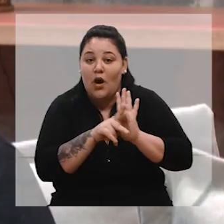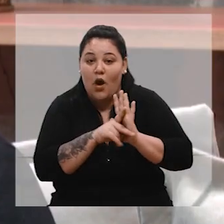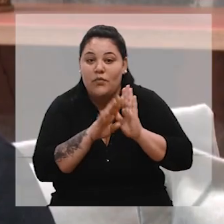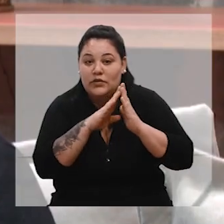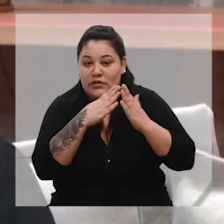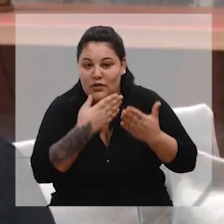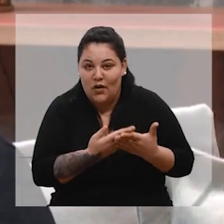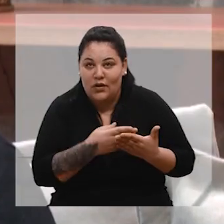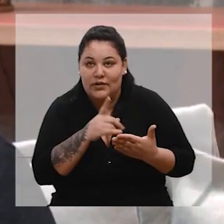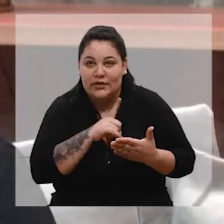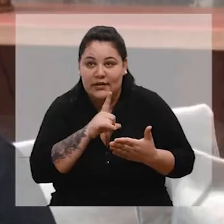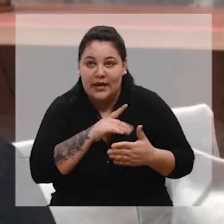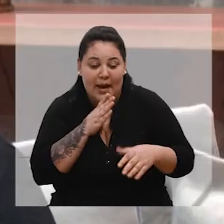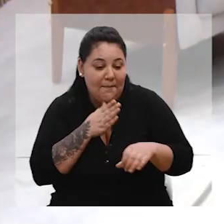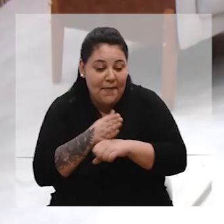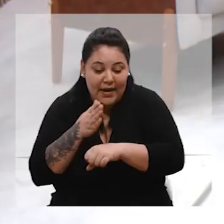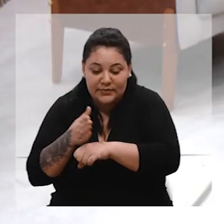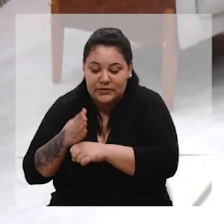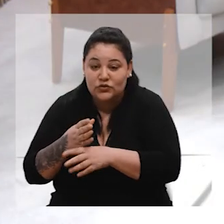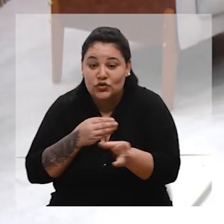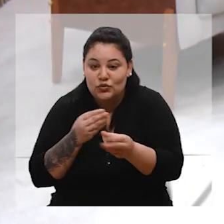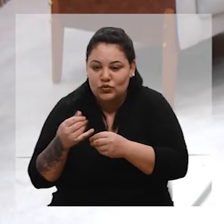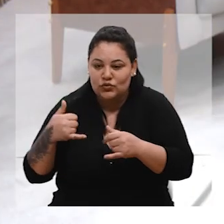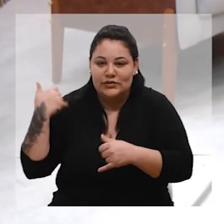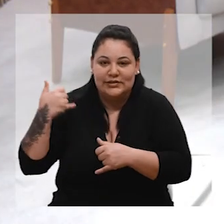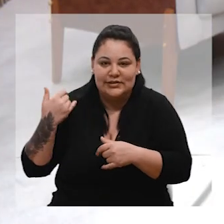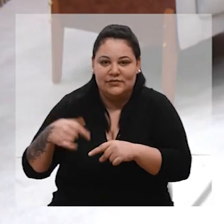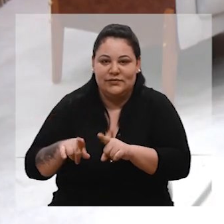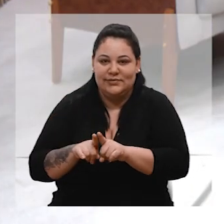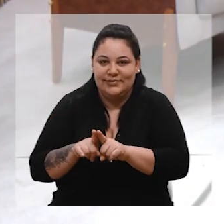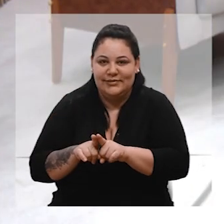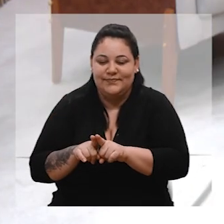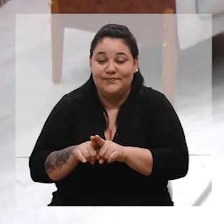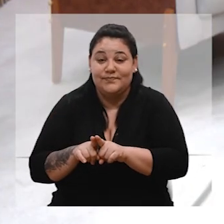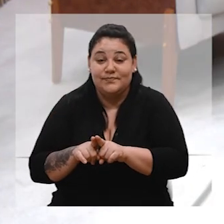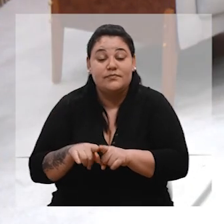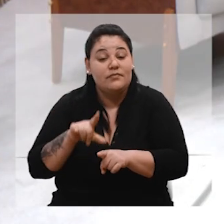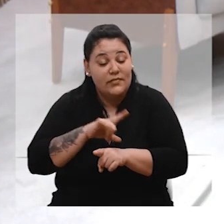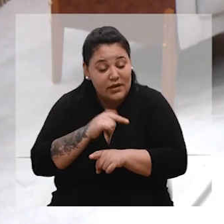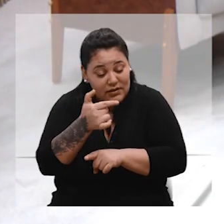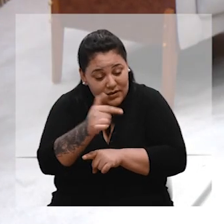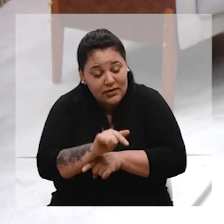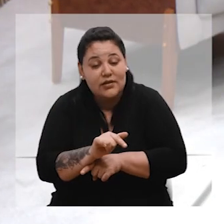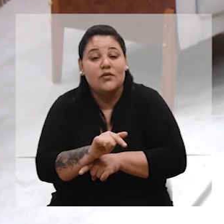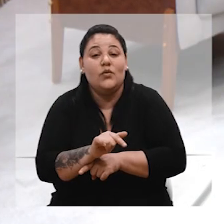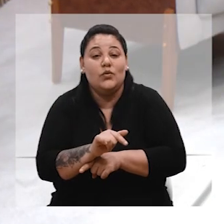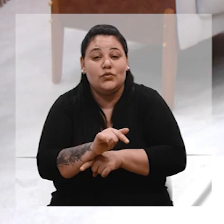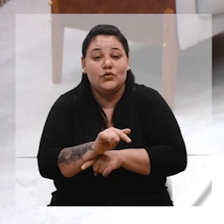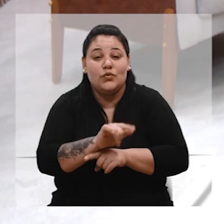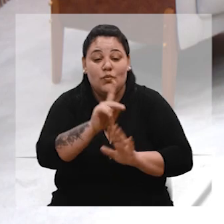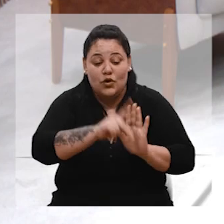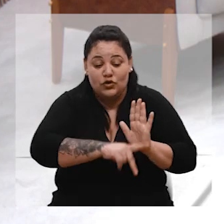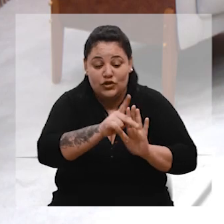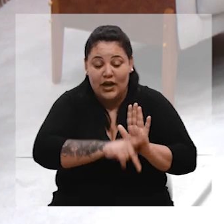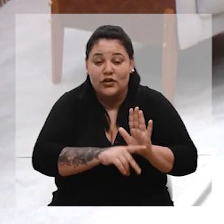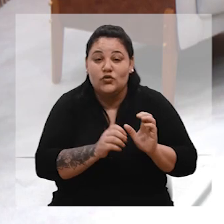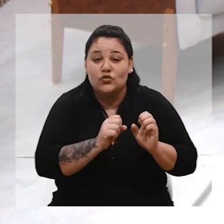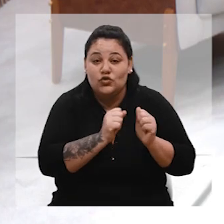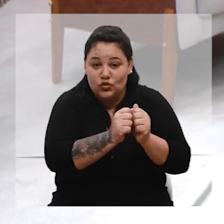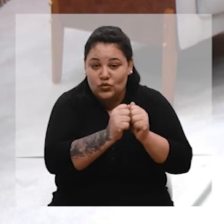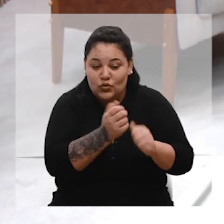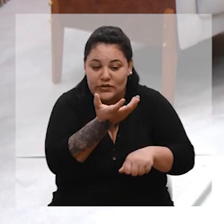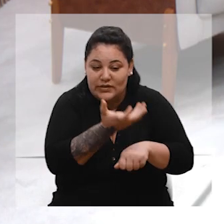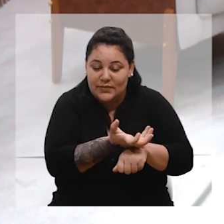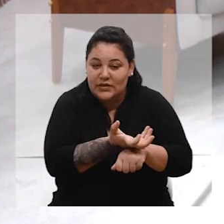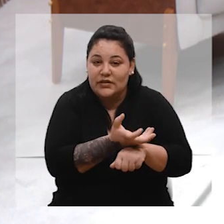da escola, né? Que vai ter o envolvimento de várias idades. Exato, e enquanto isso tem outros projetos paralelos das